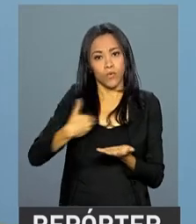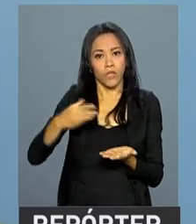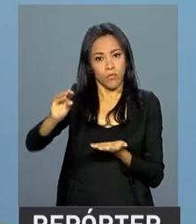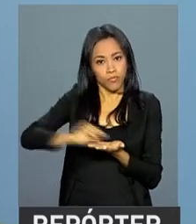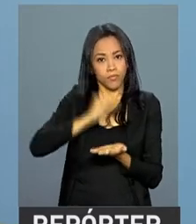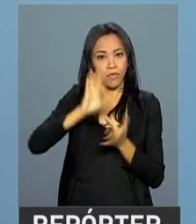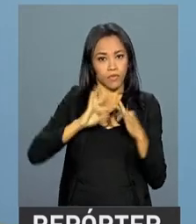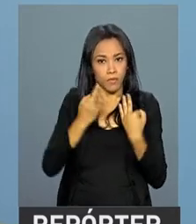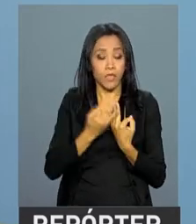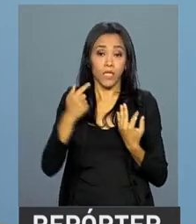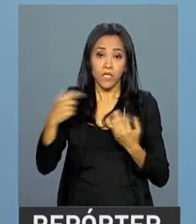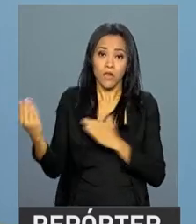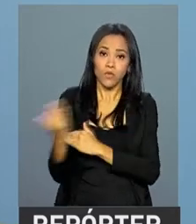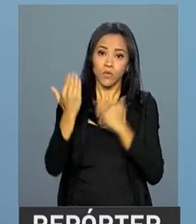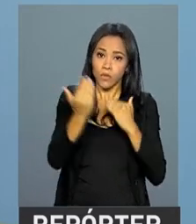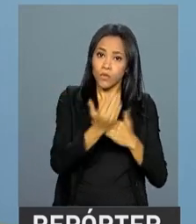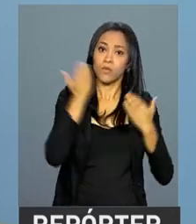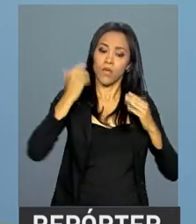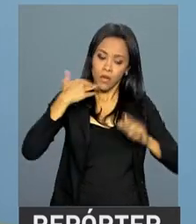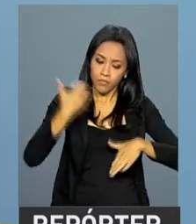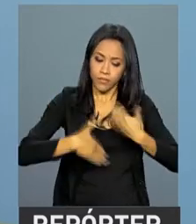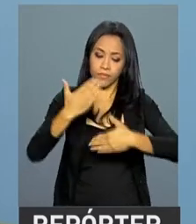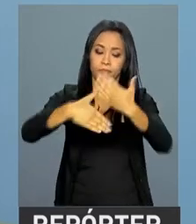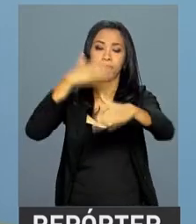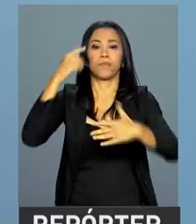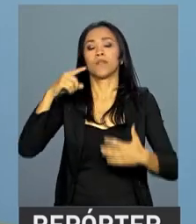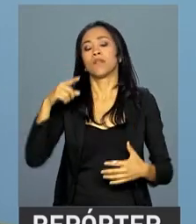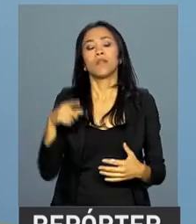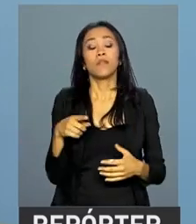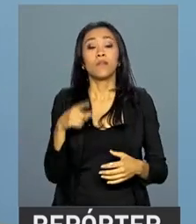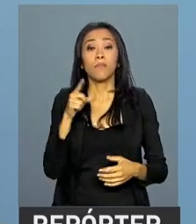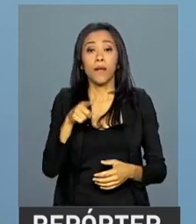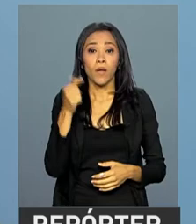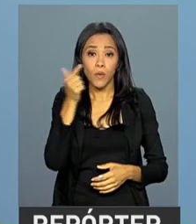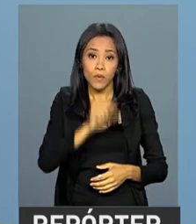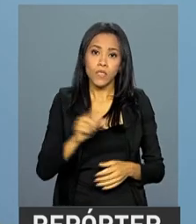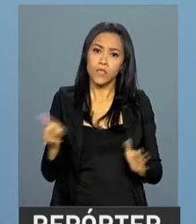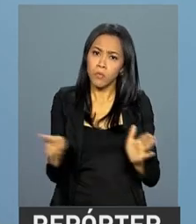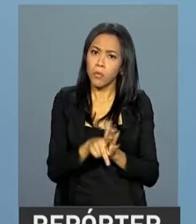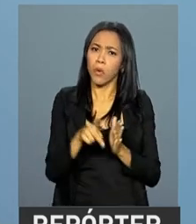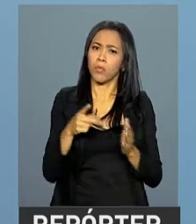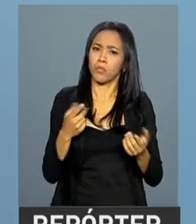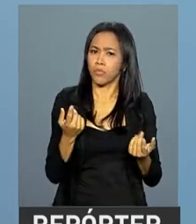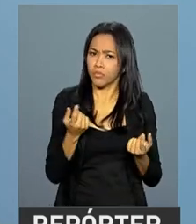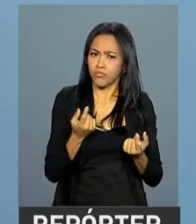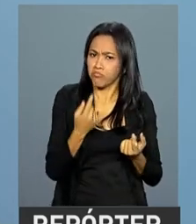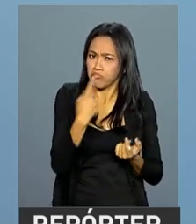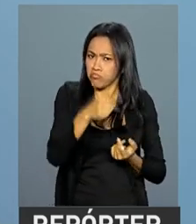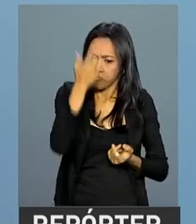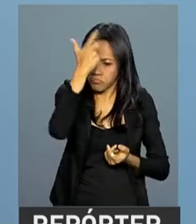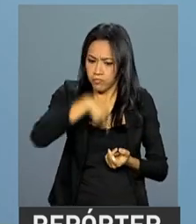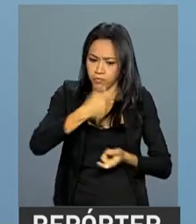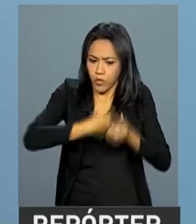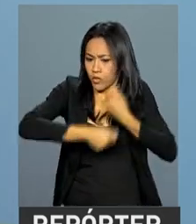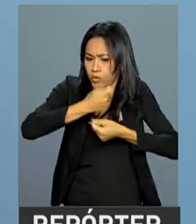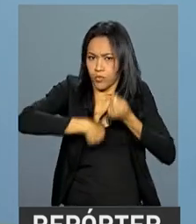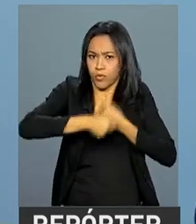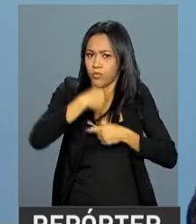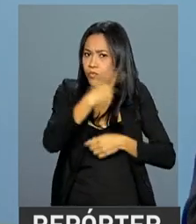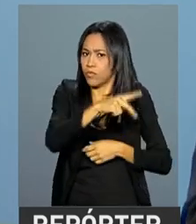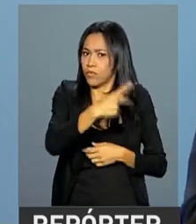ser dependentes da transferência de renda para ter a sua renda própria ter seu empreendimento e quem sabe chegar